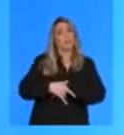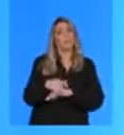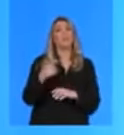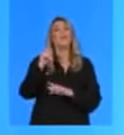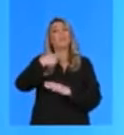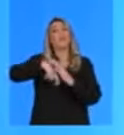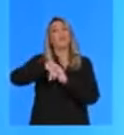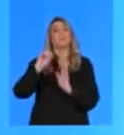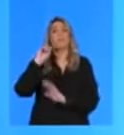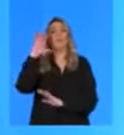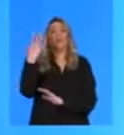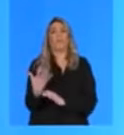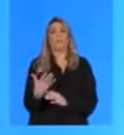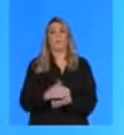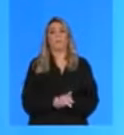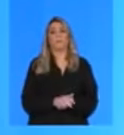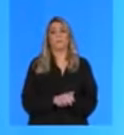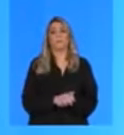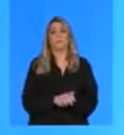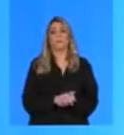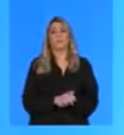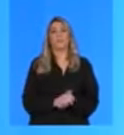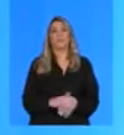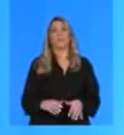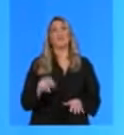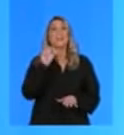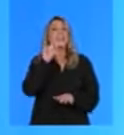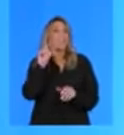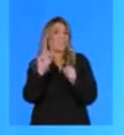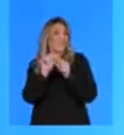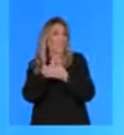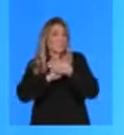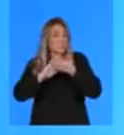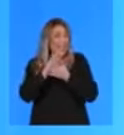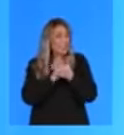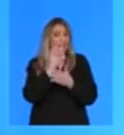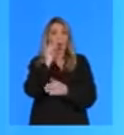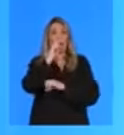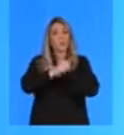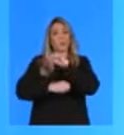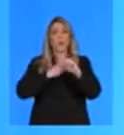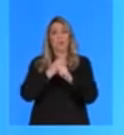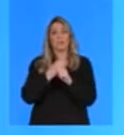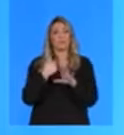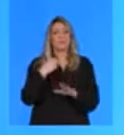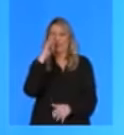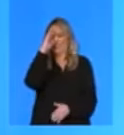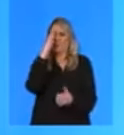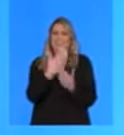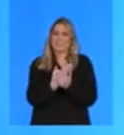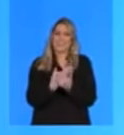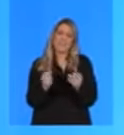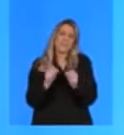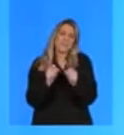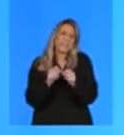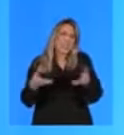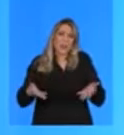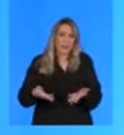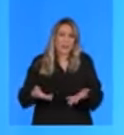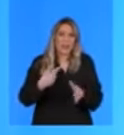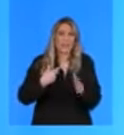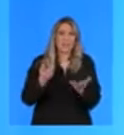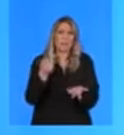vamos resolver Olha quem não fez em 8 anos não acredite que vai colocar como